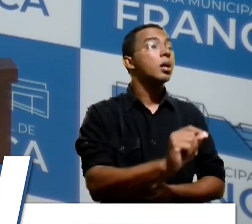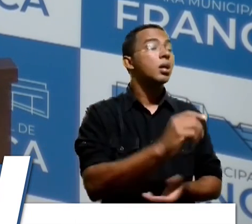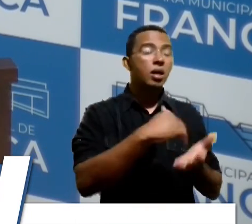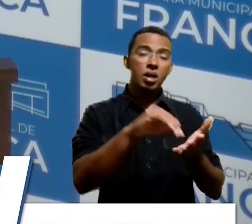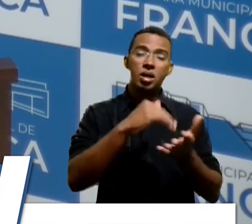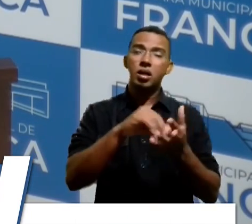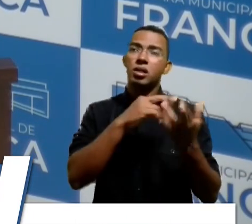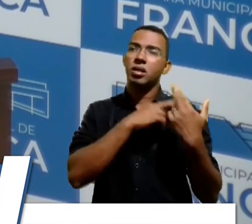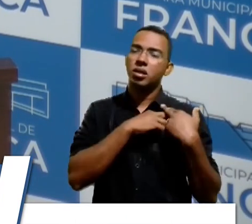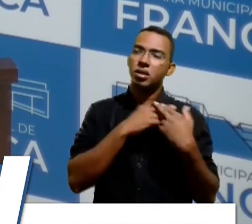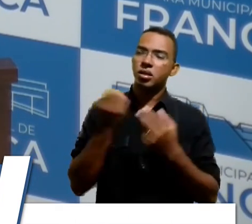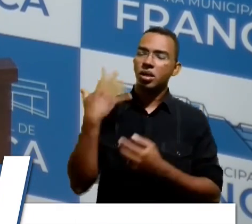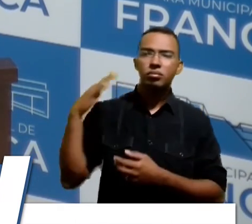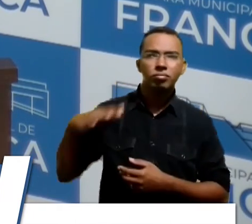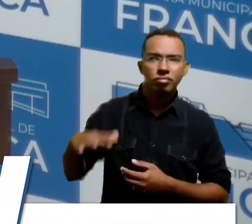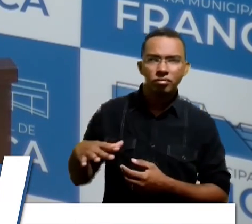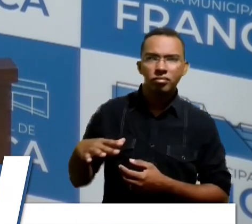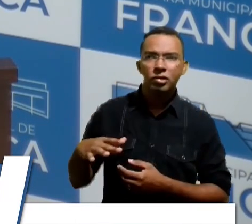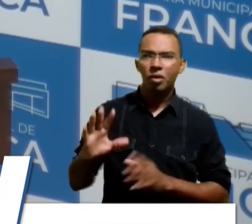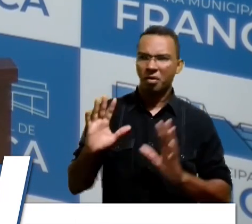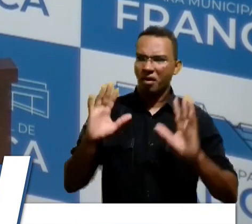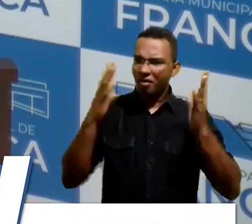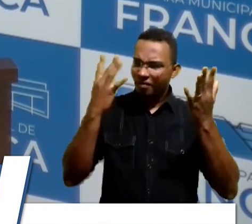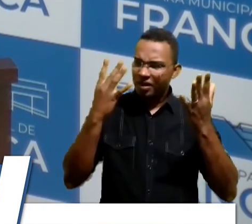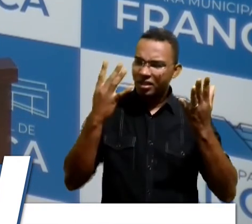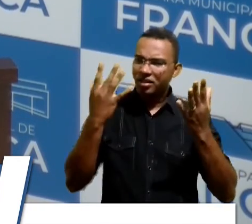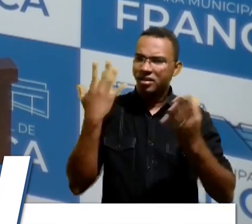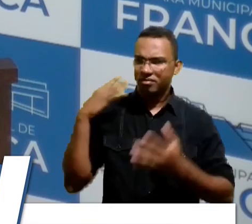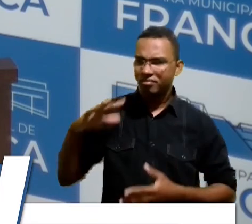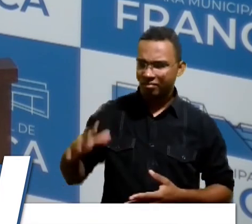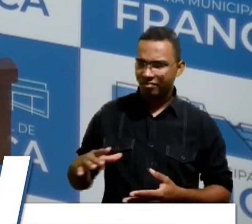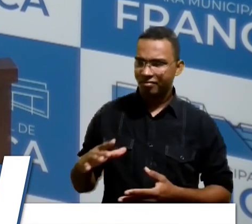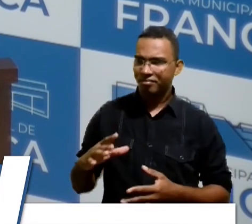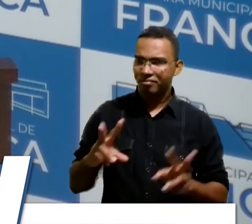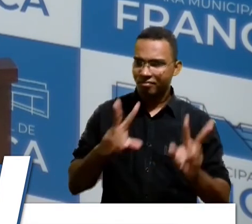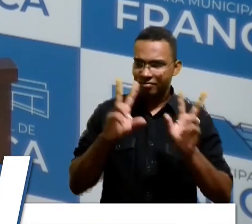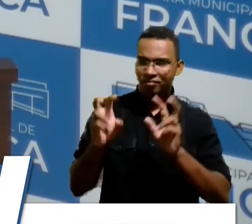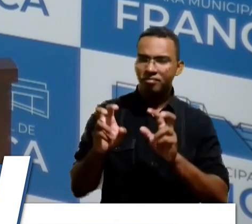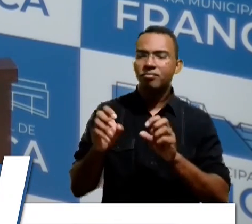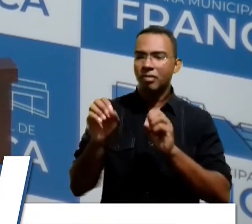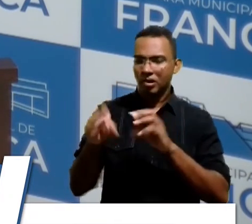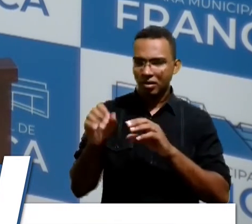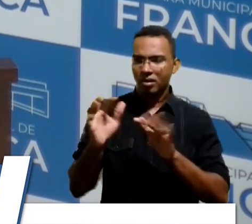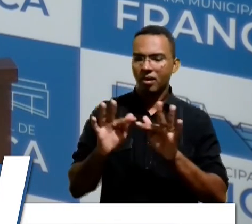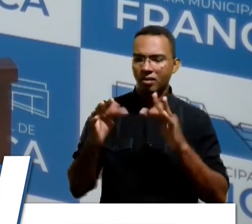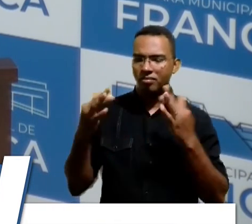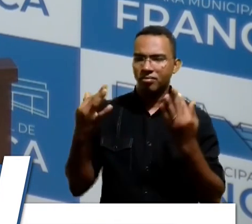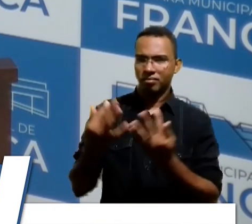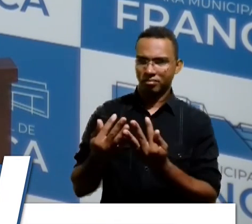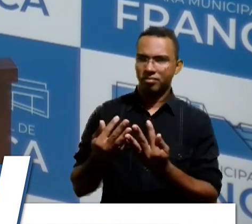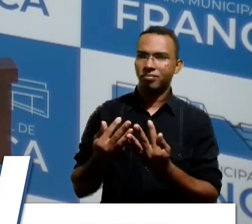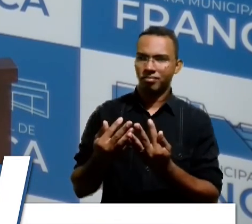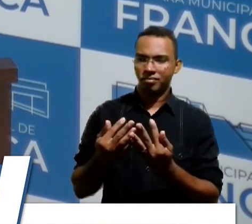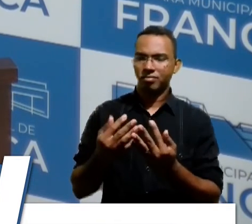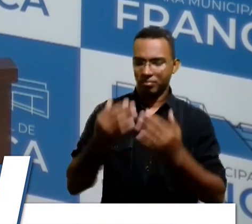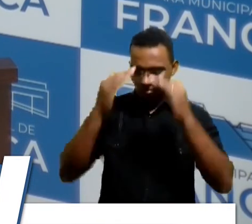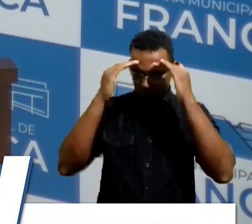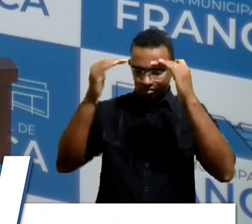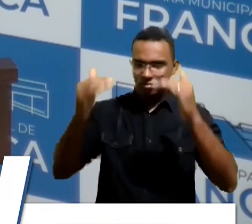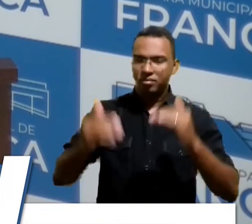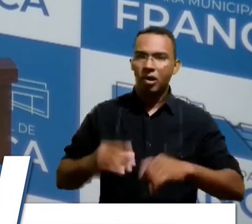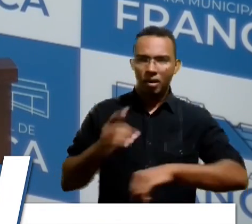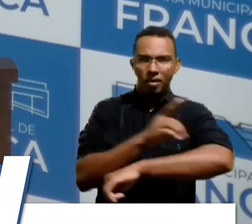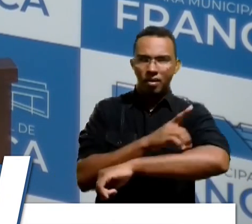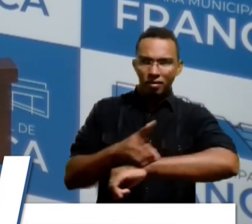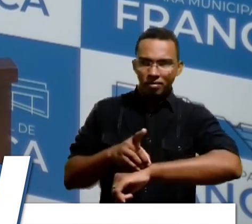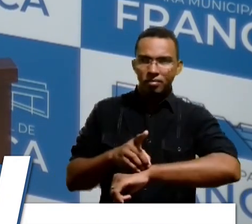responsável pela educação? E uma festa para as crianças é uma questão educacional, uma questão familiar, é uma questão de respeito, de dignidade,